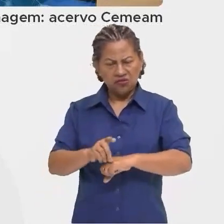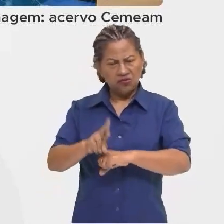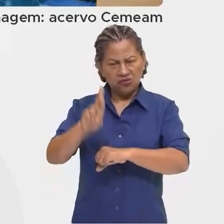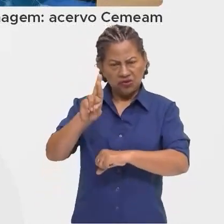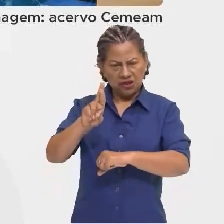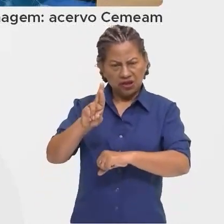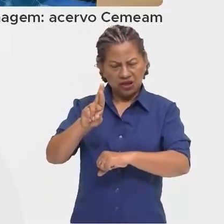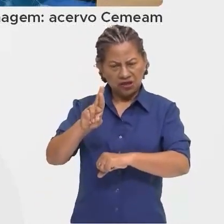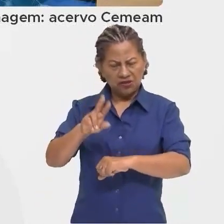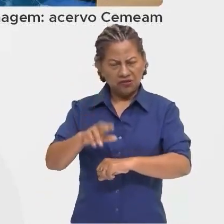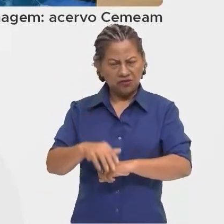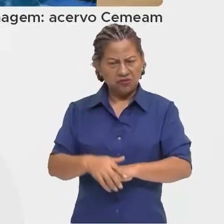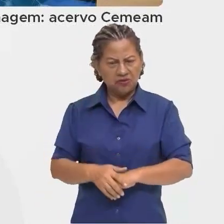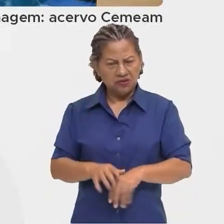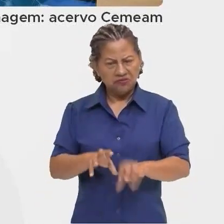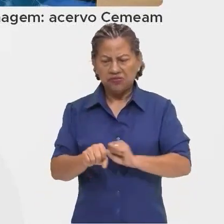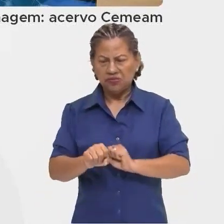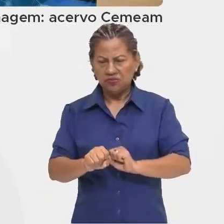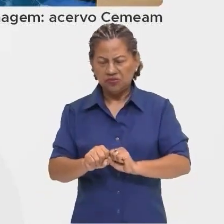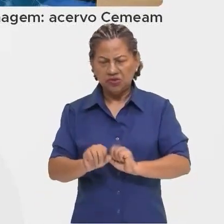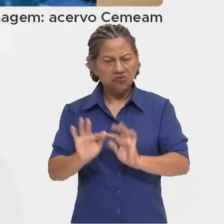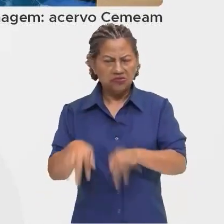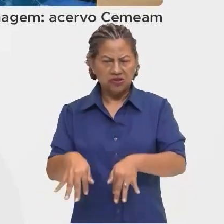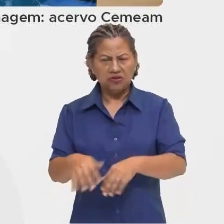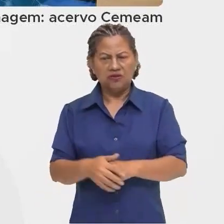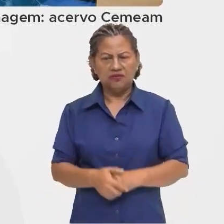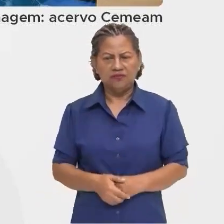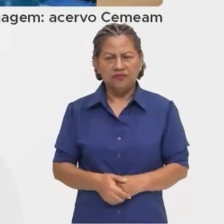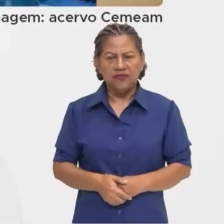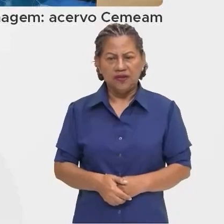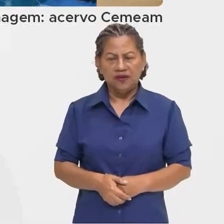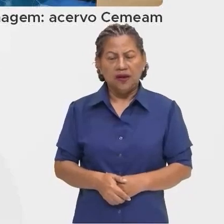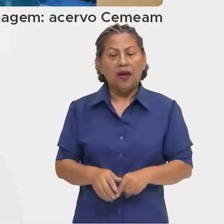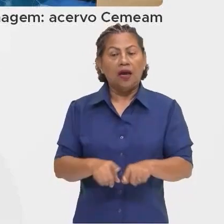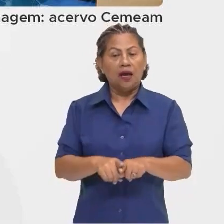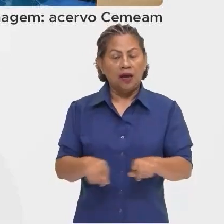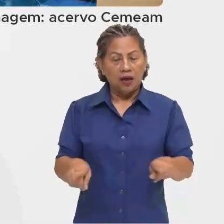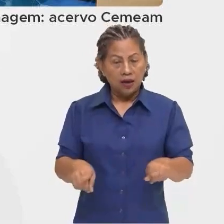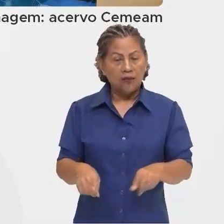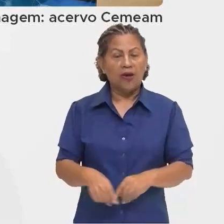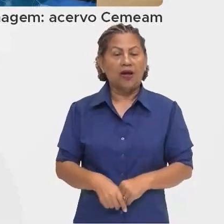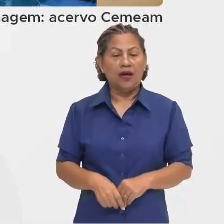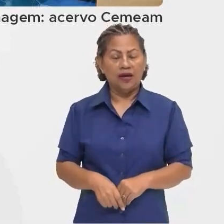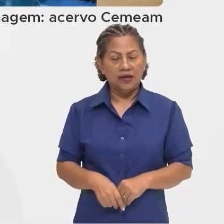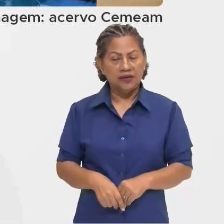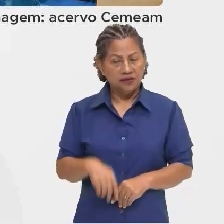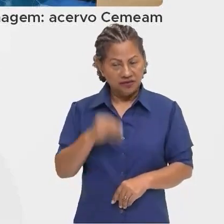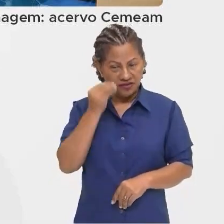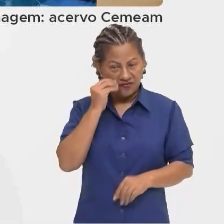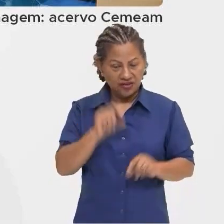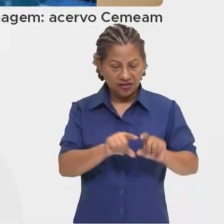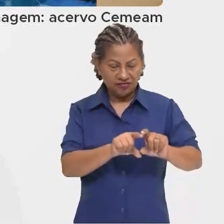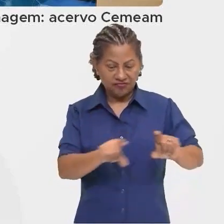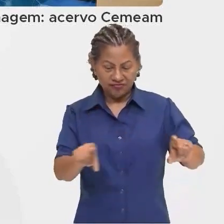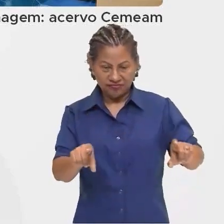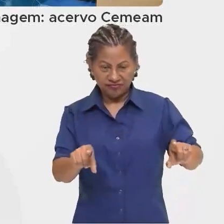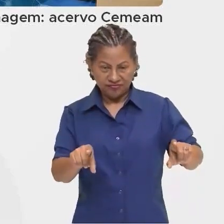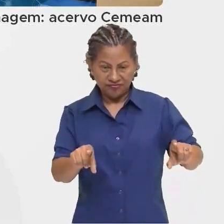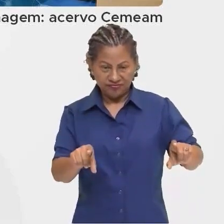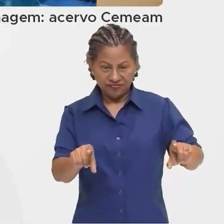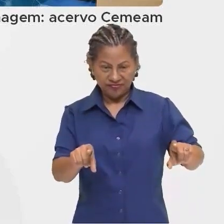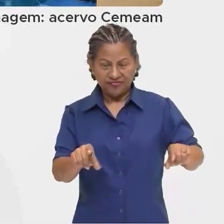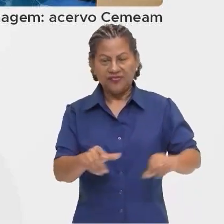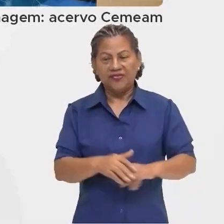ser doutora, e como vocês podem ver, está aí, logo abaixo, professora doutora Márcia Maciel.